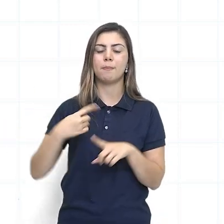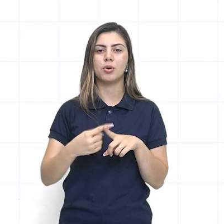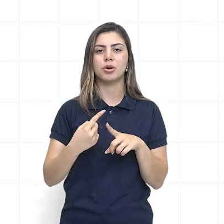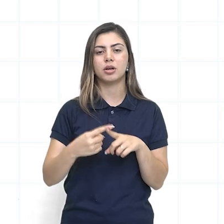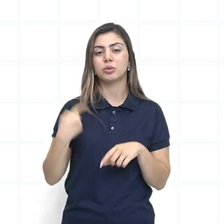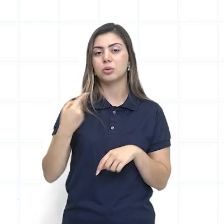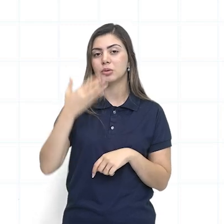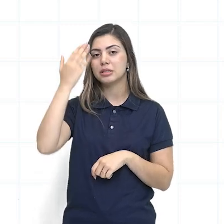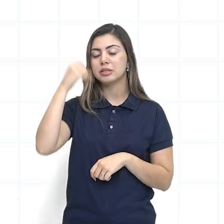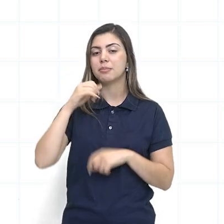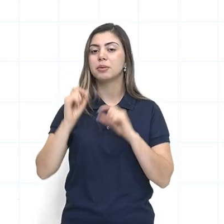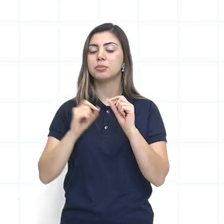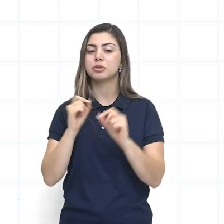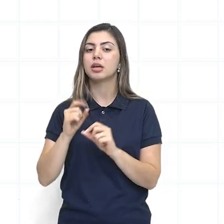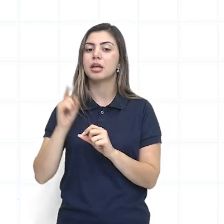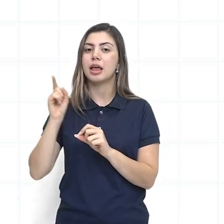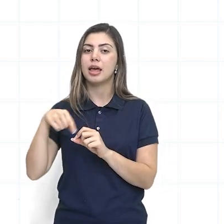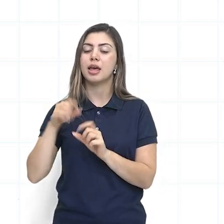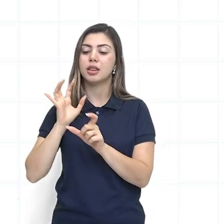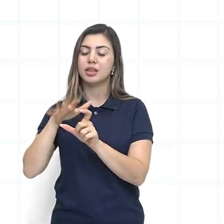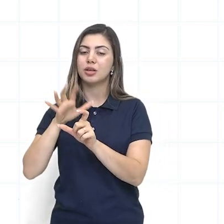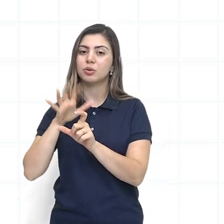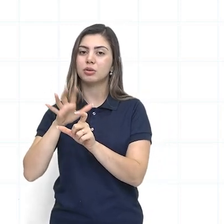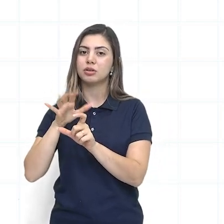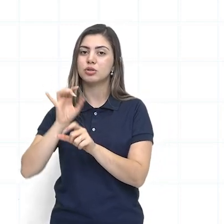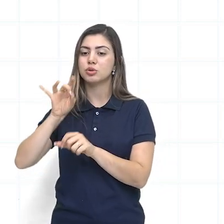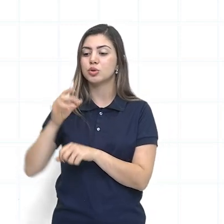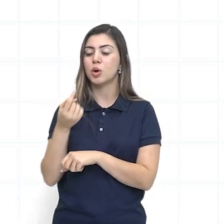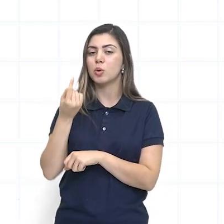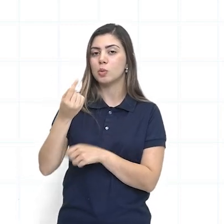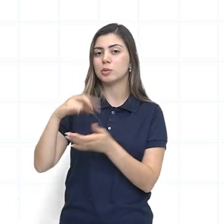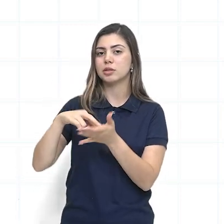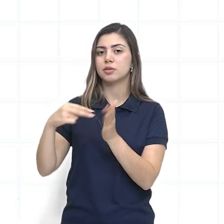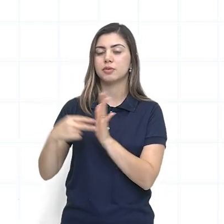no sentido denotativo é restrita.